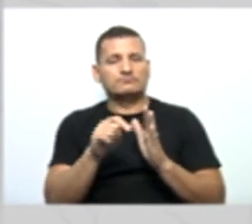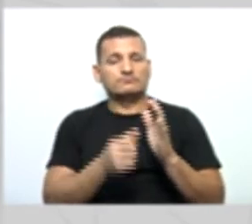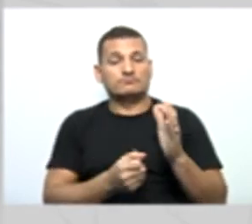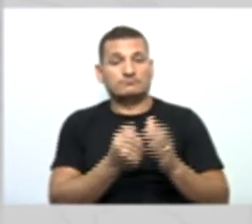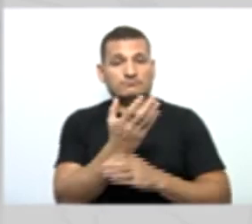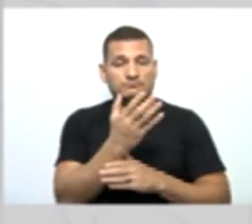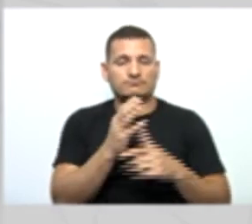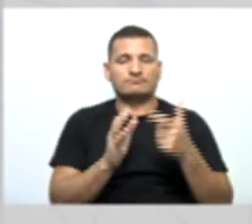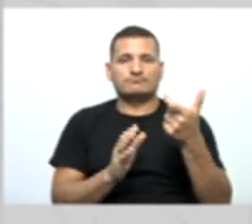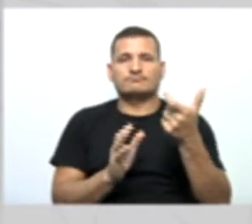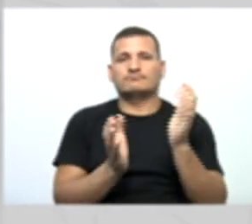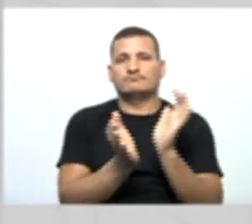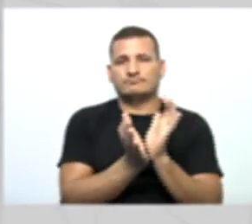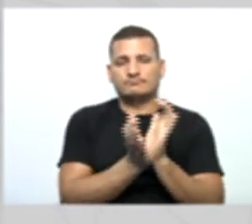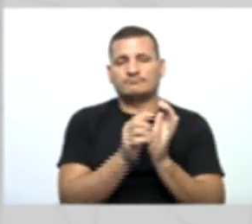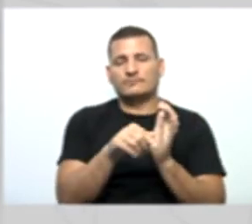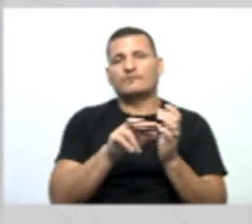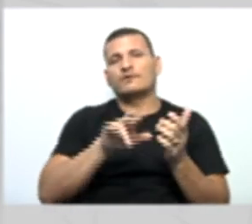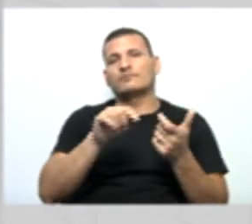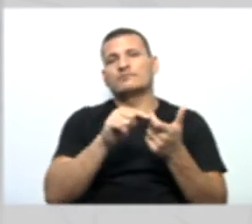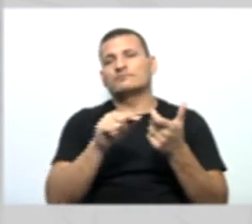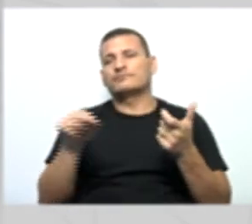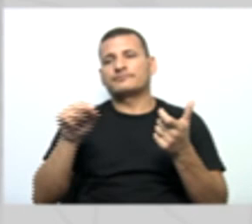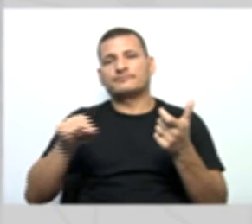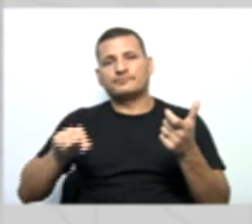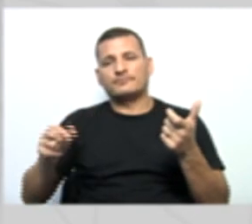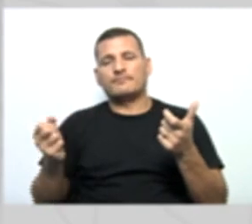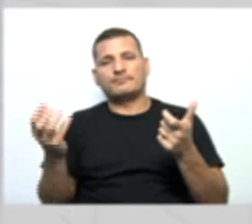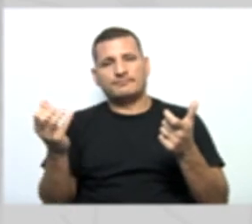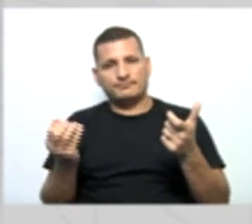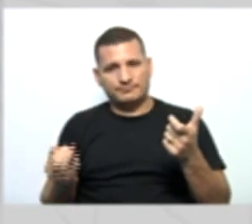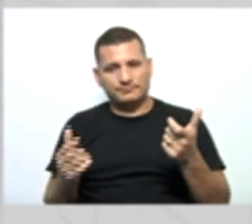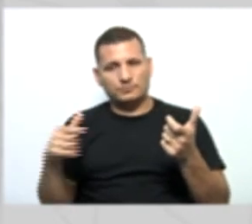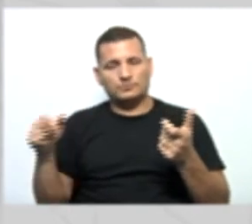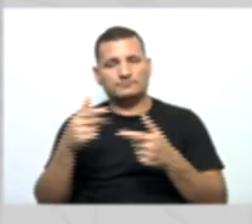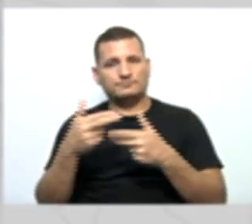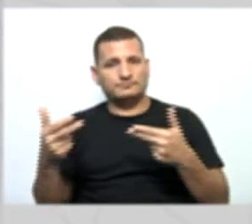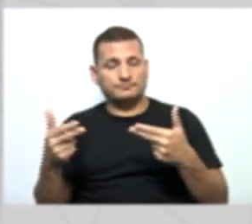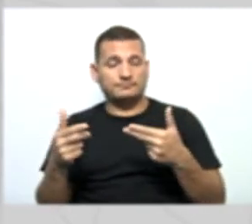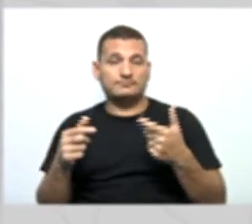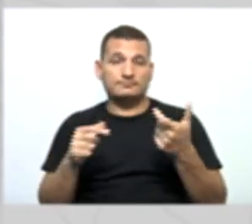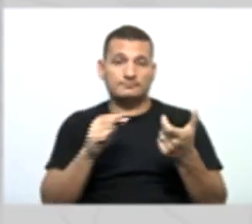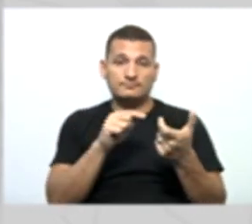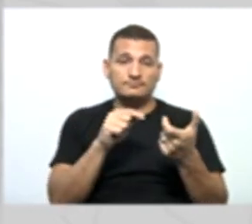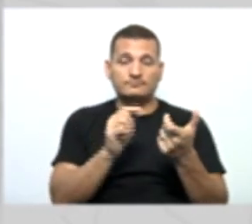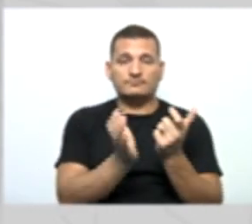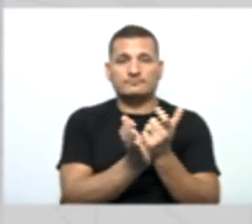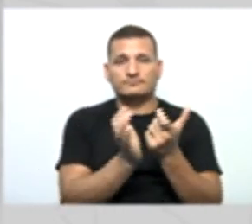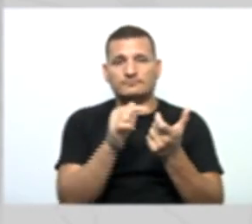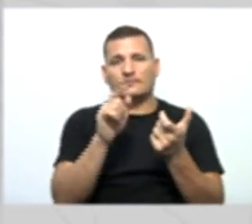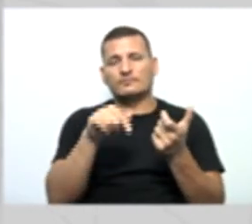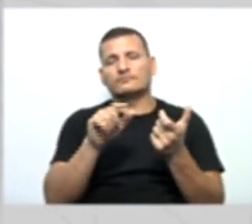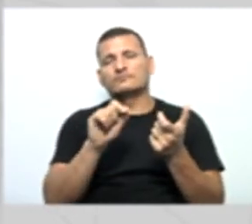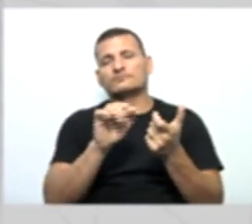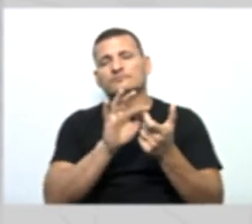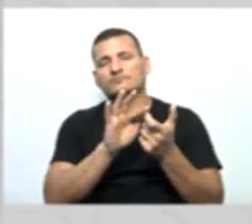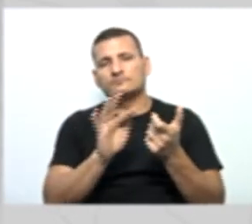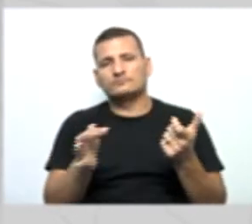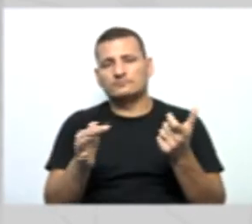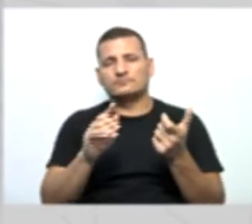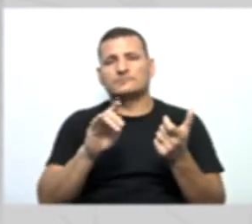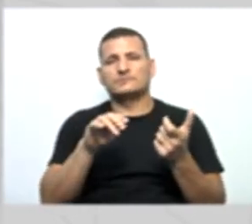está criando uma classe que vai originar outros objetos. E essa classe ela funciona como uma descrição genérica